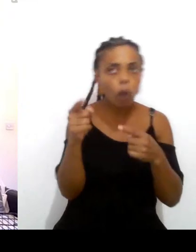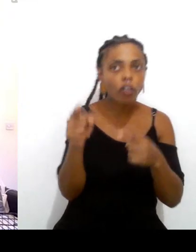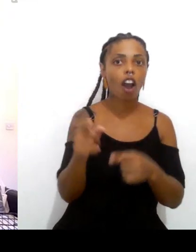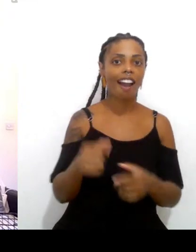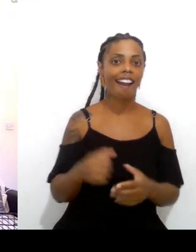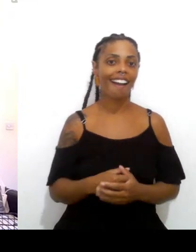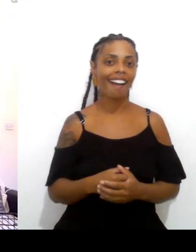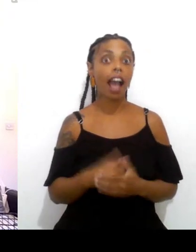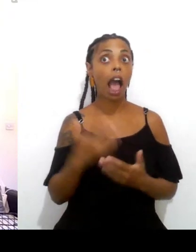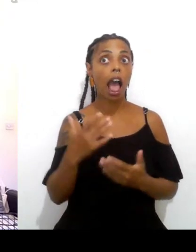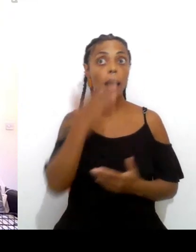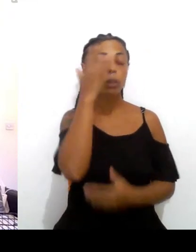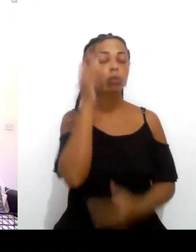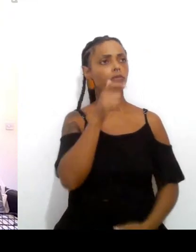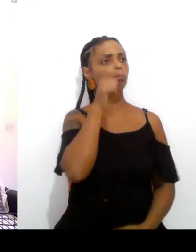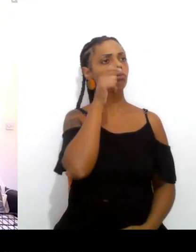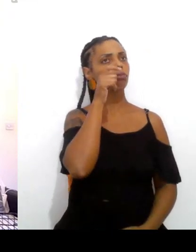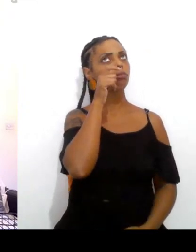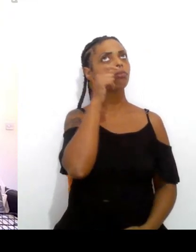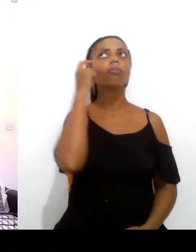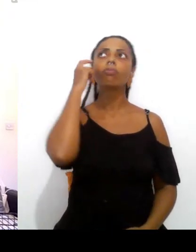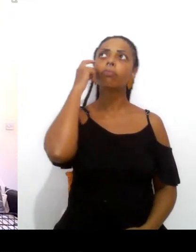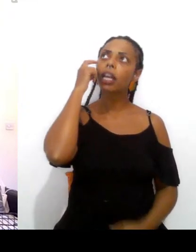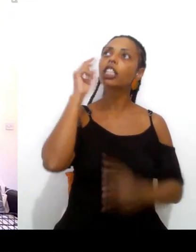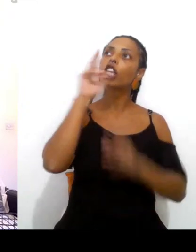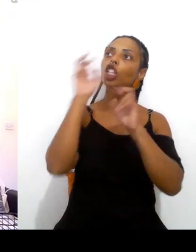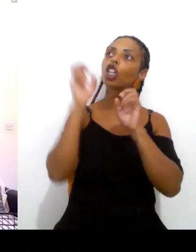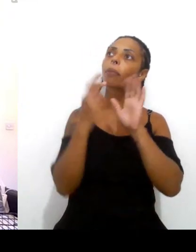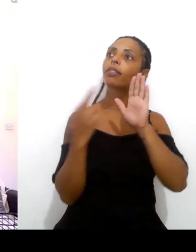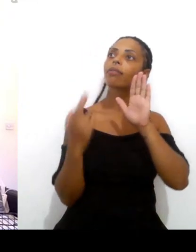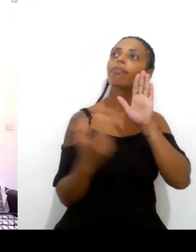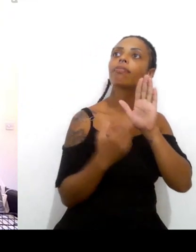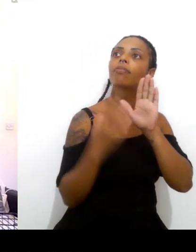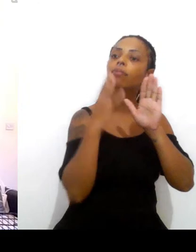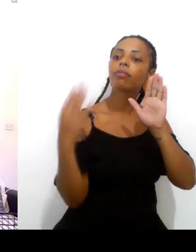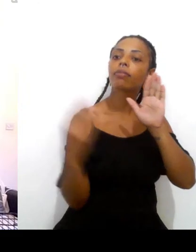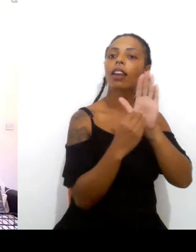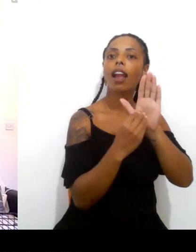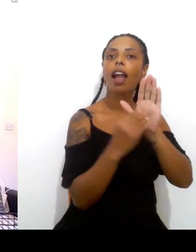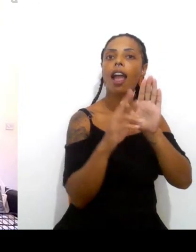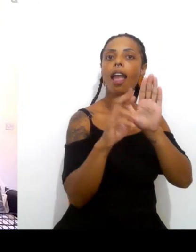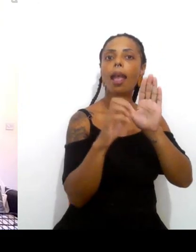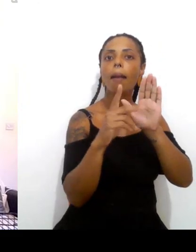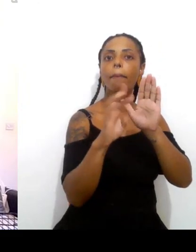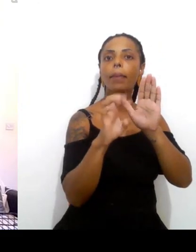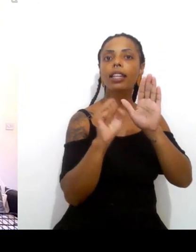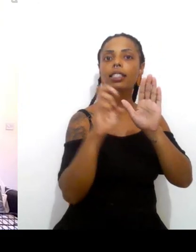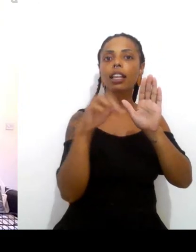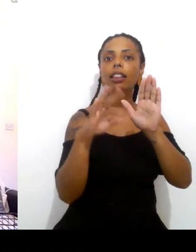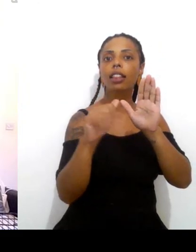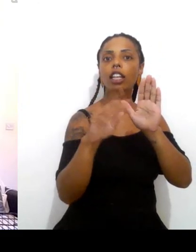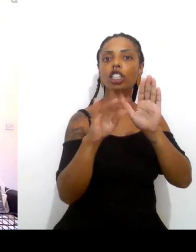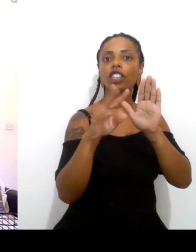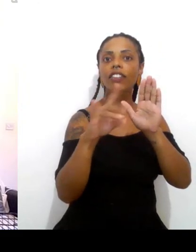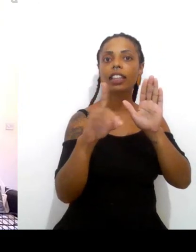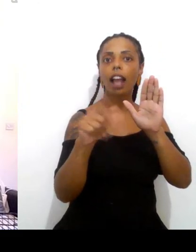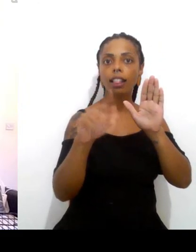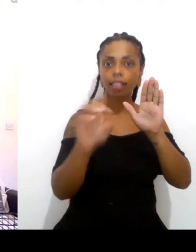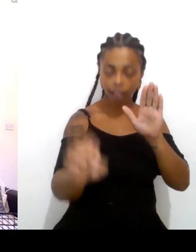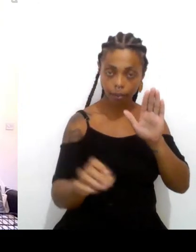que O Observador pense na representatividade porque muitas vezes nós vemos representações